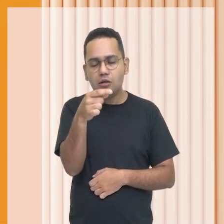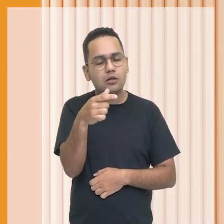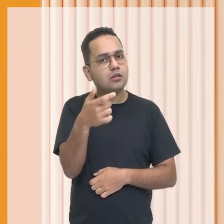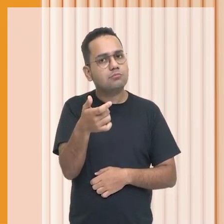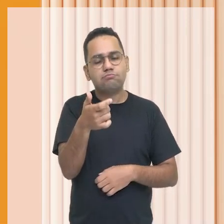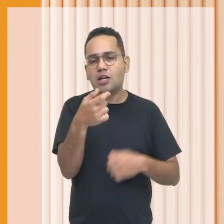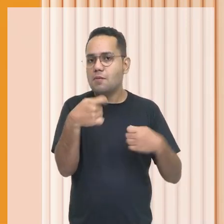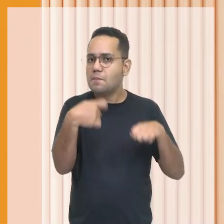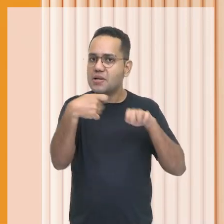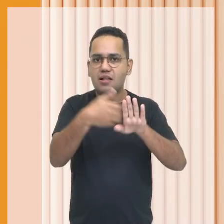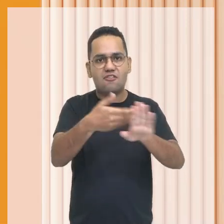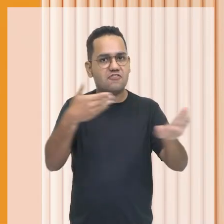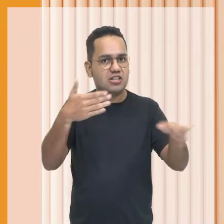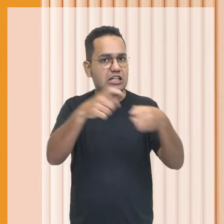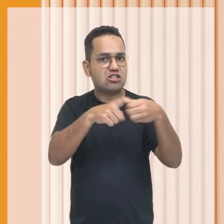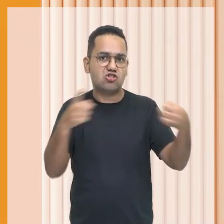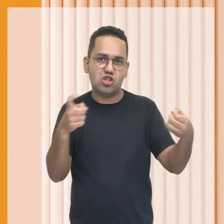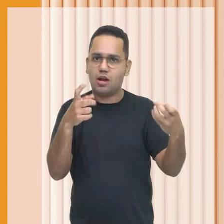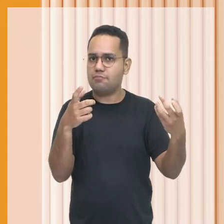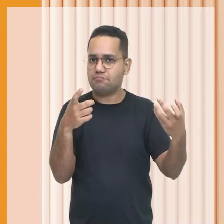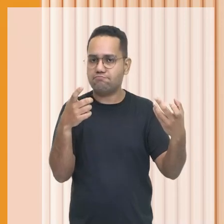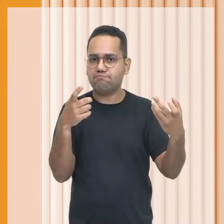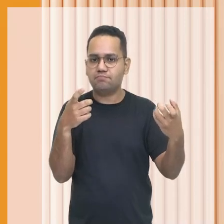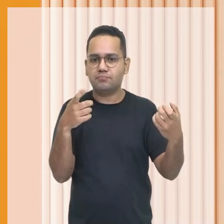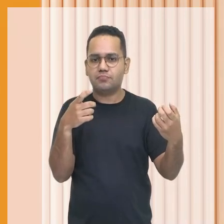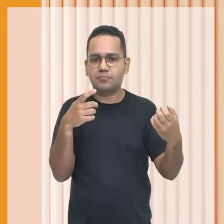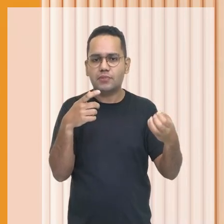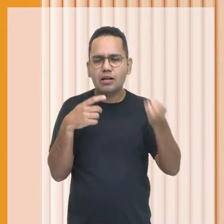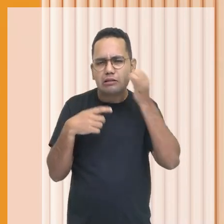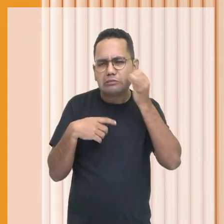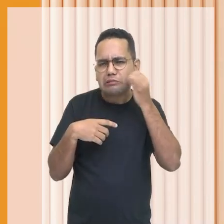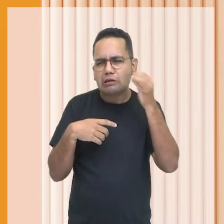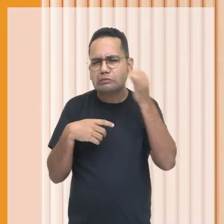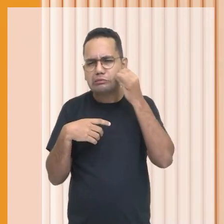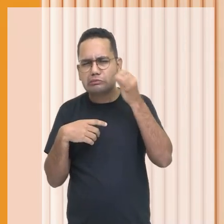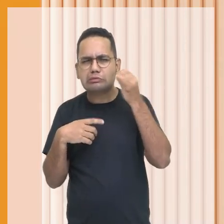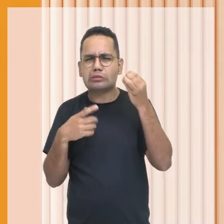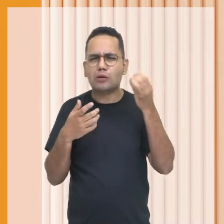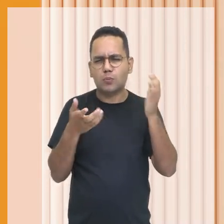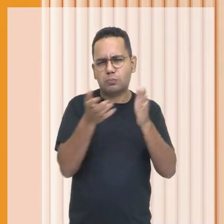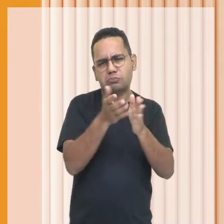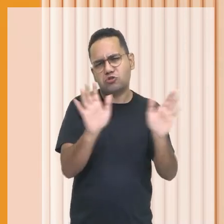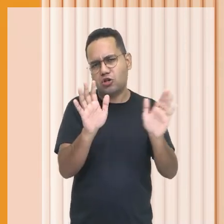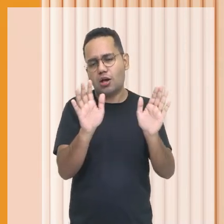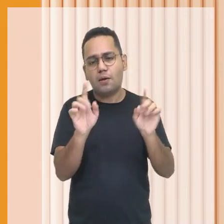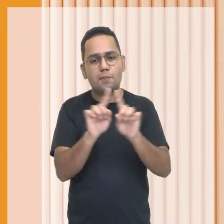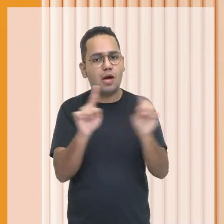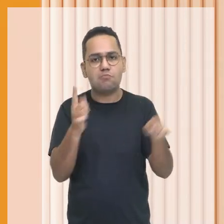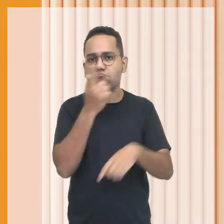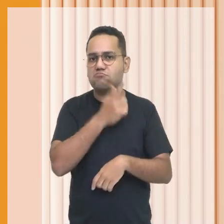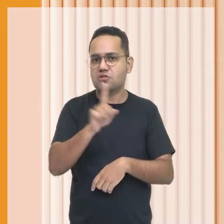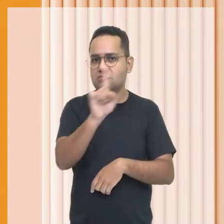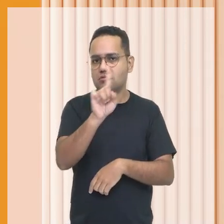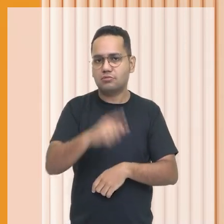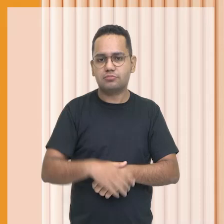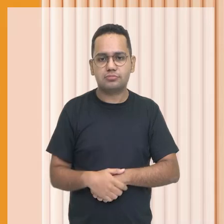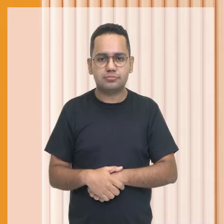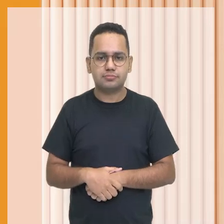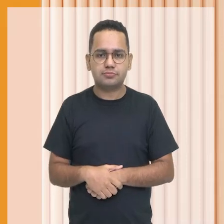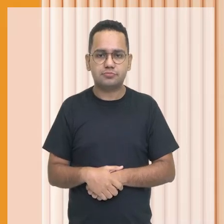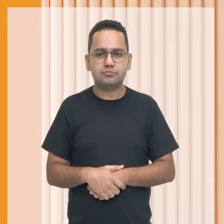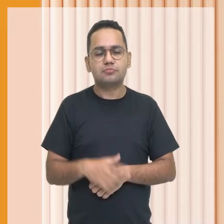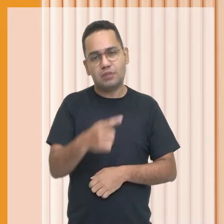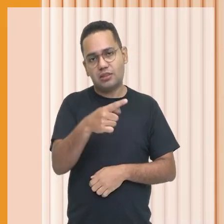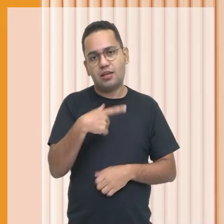obrigado a abandonar o cargo, né? O Collor ainda tentou ali abrir mão do cargo, né? Tentou renunciar ao cargo de presidente, mas não conseguiu a tempo e por conta disso